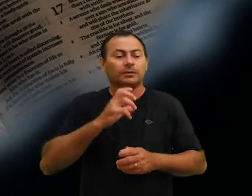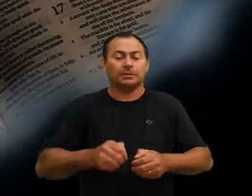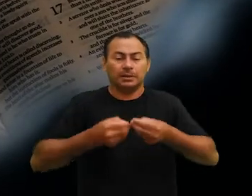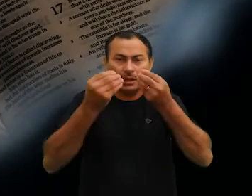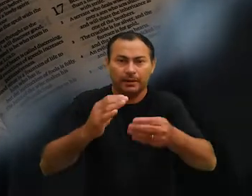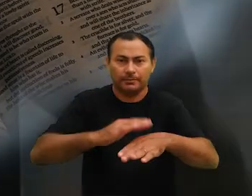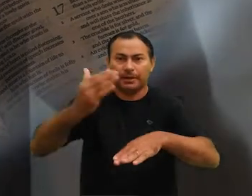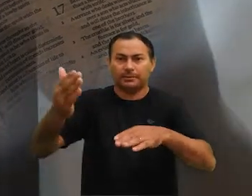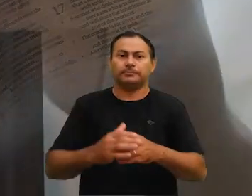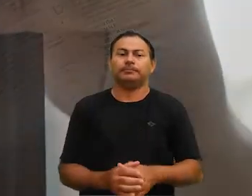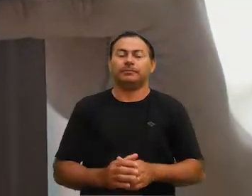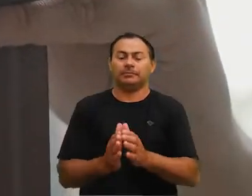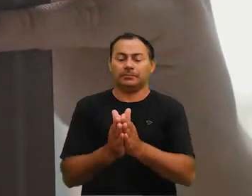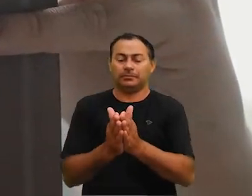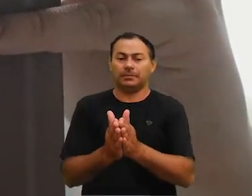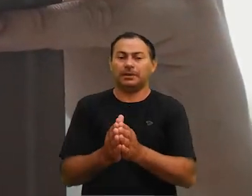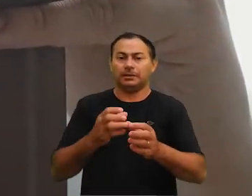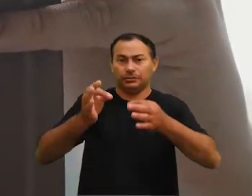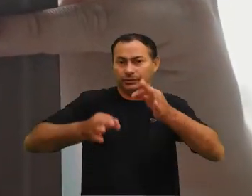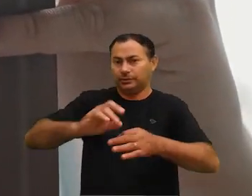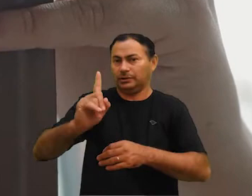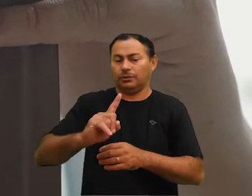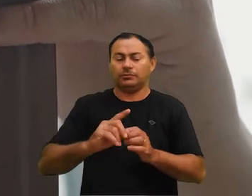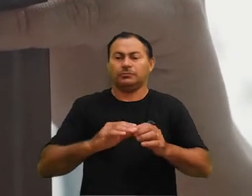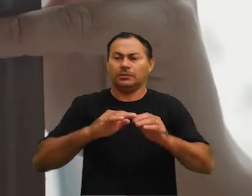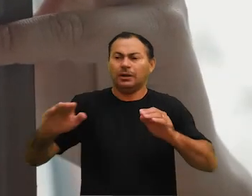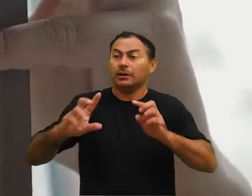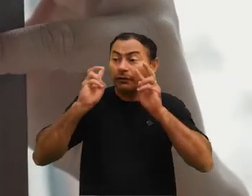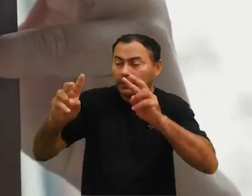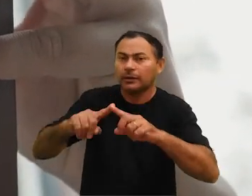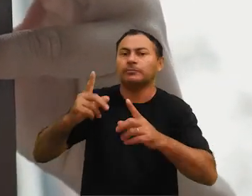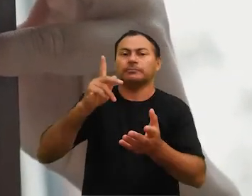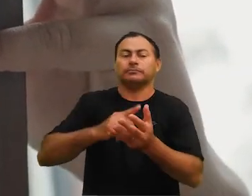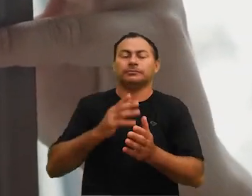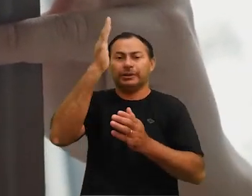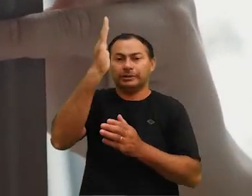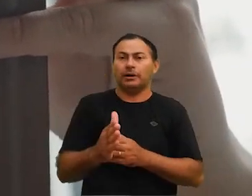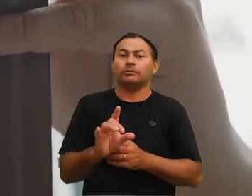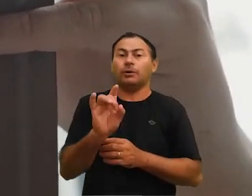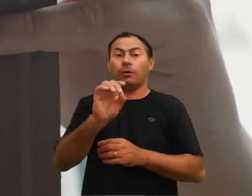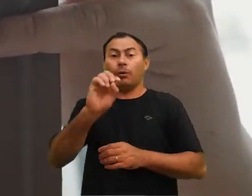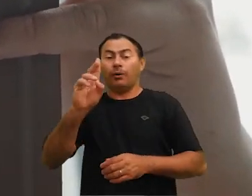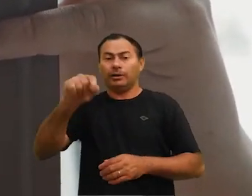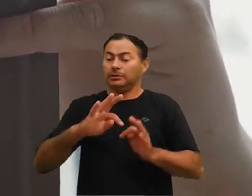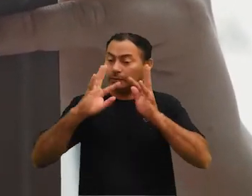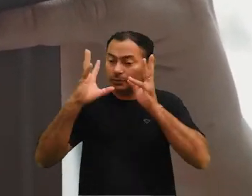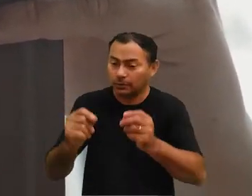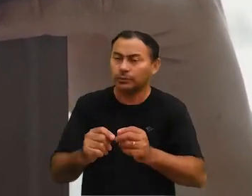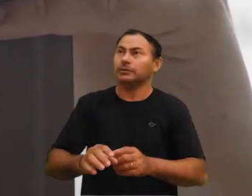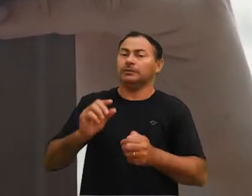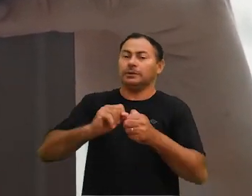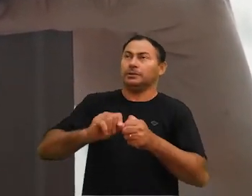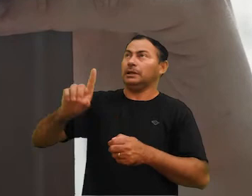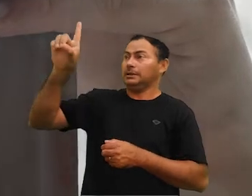o recompensará. Esta obra de justiça não deve ser horizontal, mas vertical, ou seja, tudo